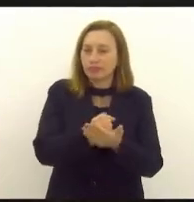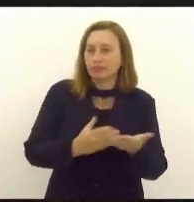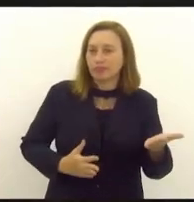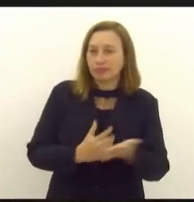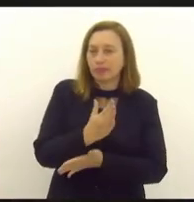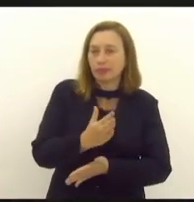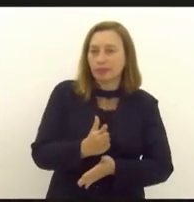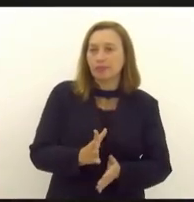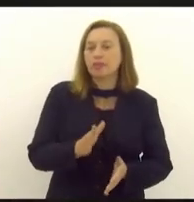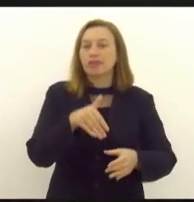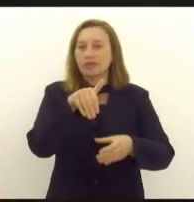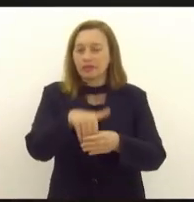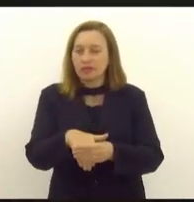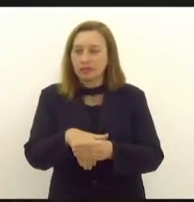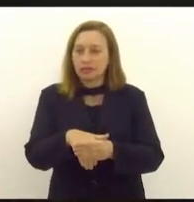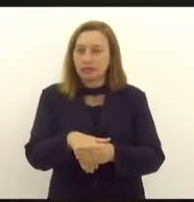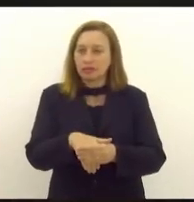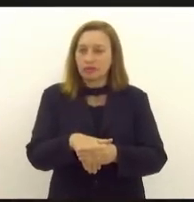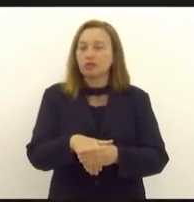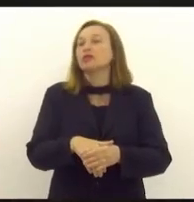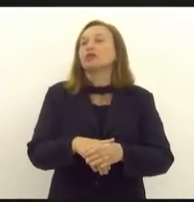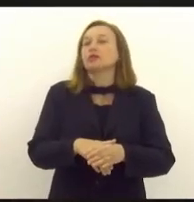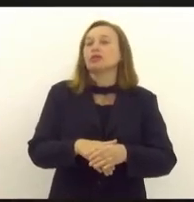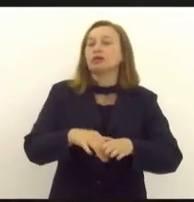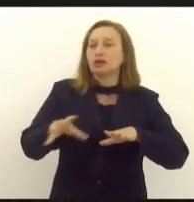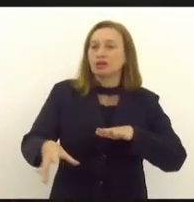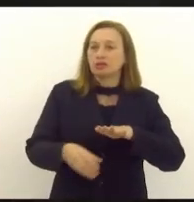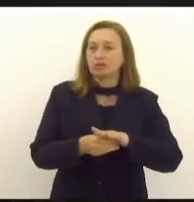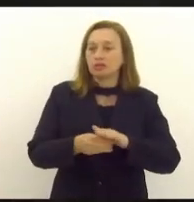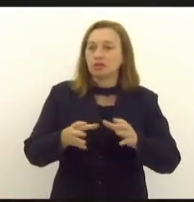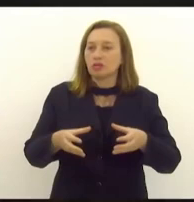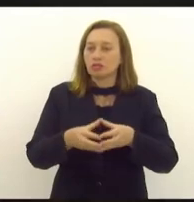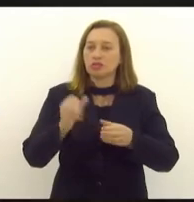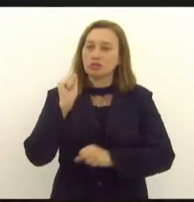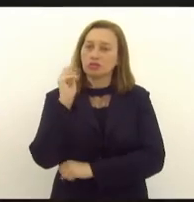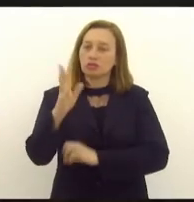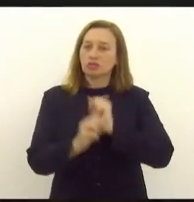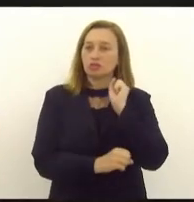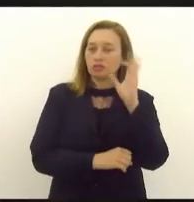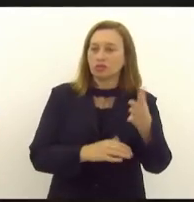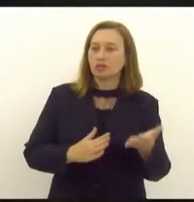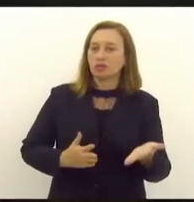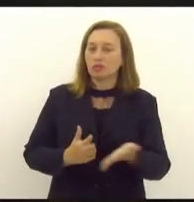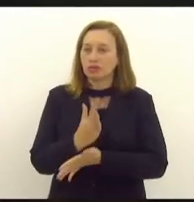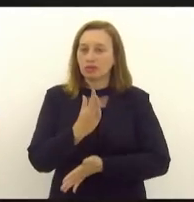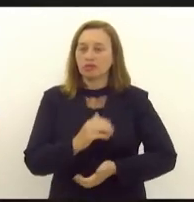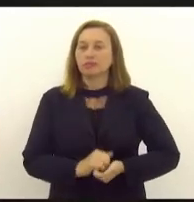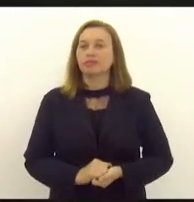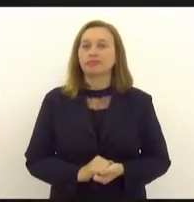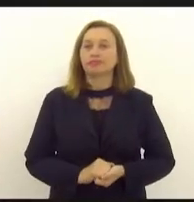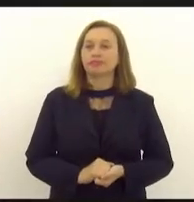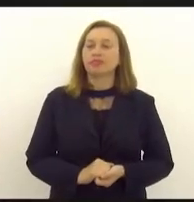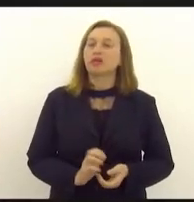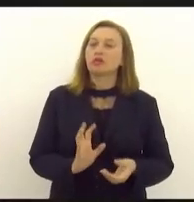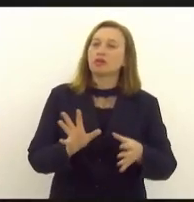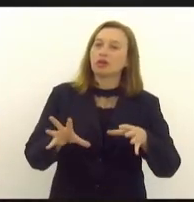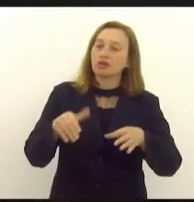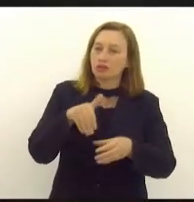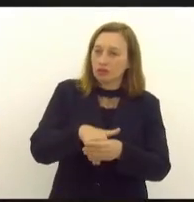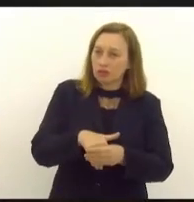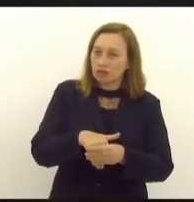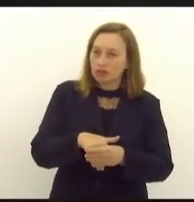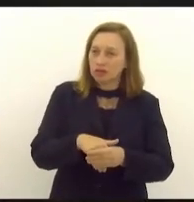em votação as emendas da comissão do meio ambiente senhores que a própria comissão aprovado em votação